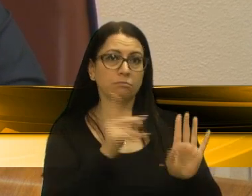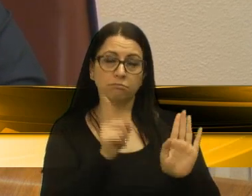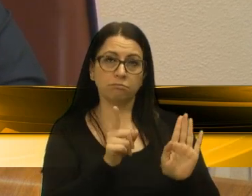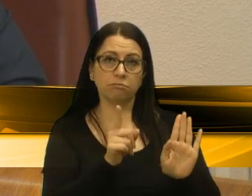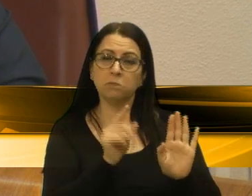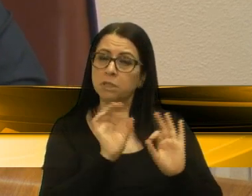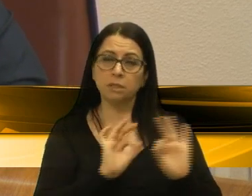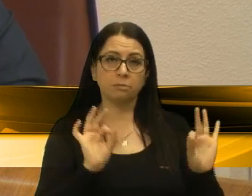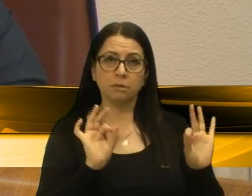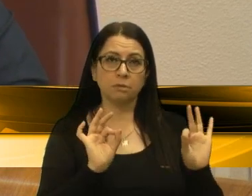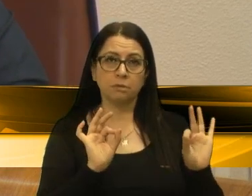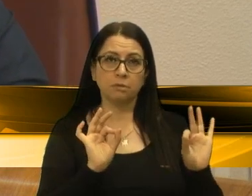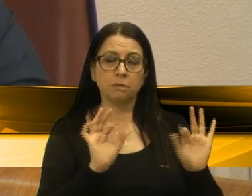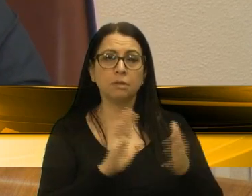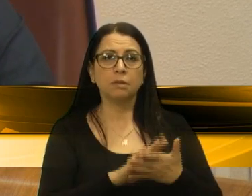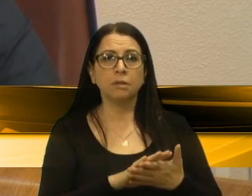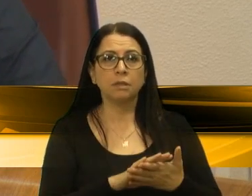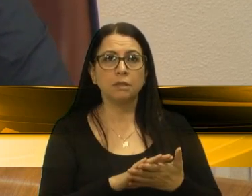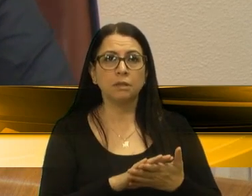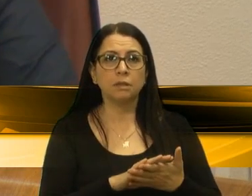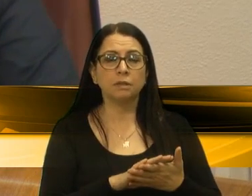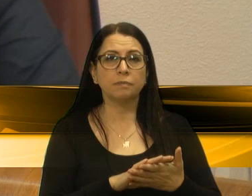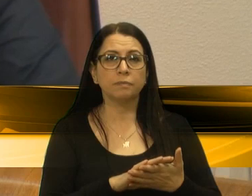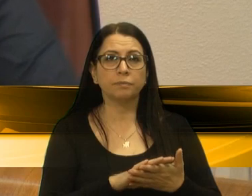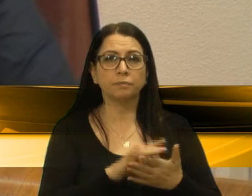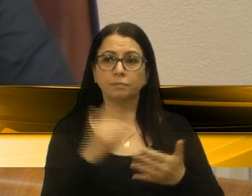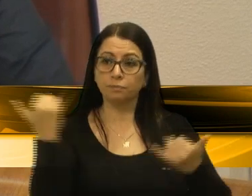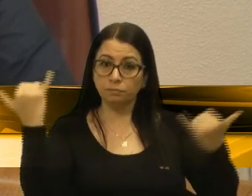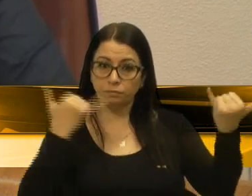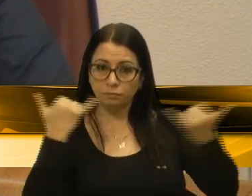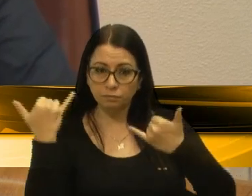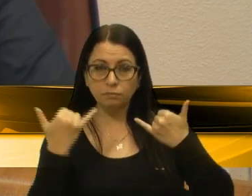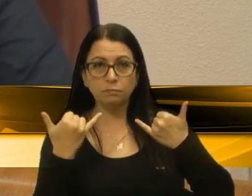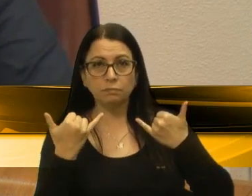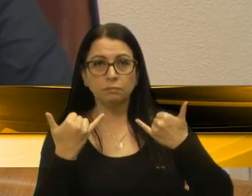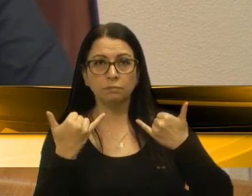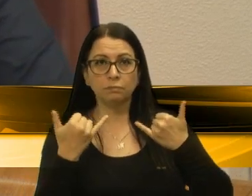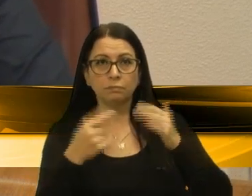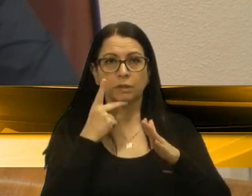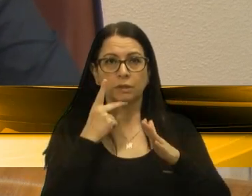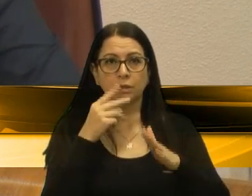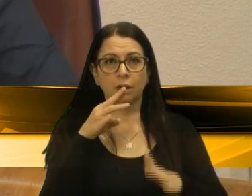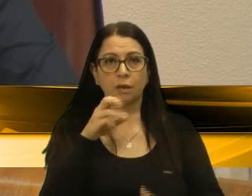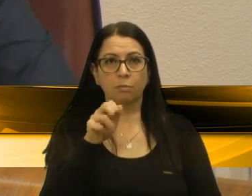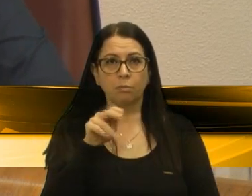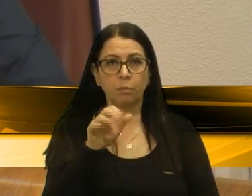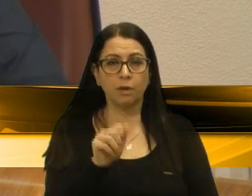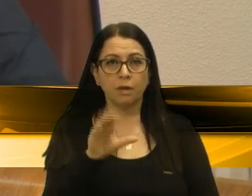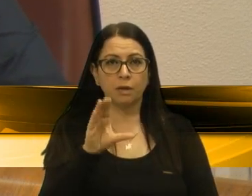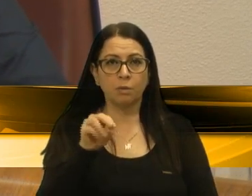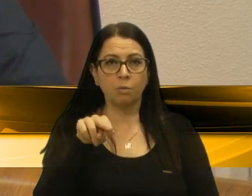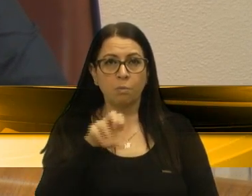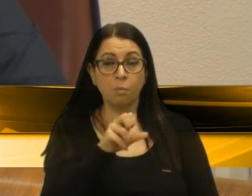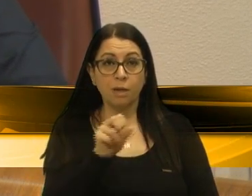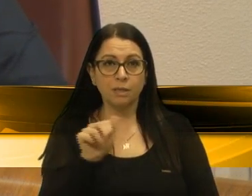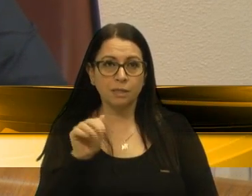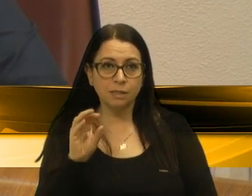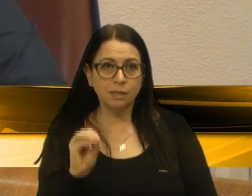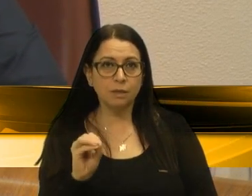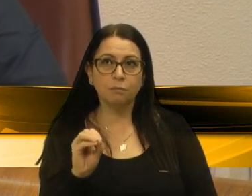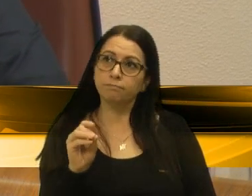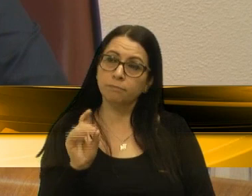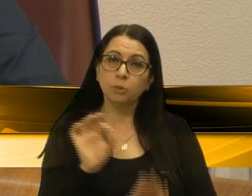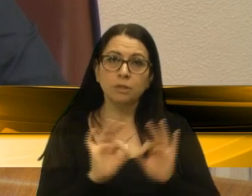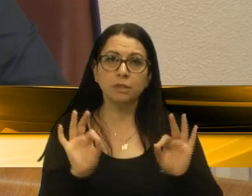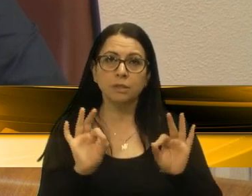dizia, não foram 100, foram 5%, foram 95. Por que ele disse que era 100? 5 passageiros parece que não faz diferença,